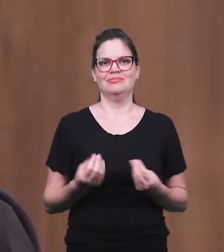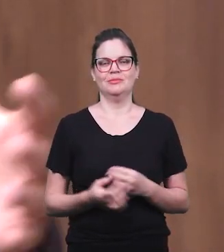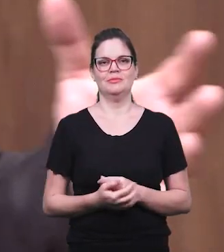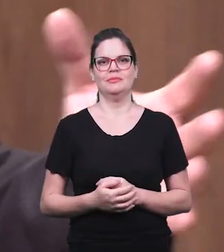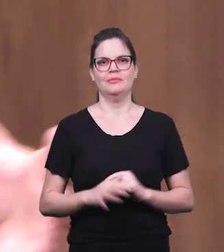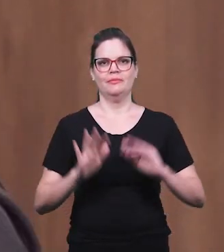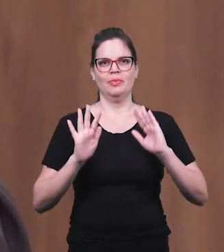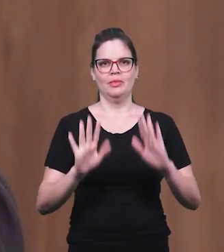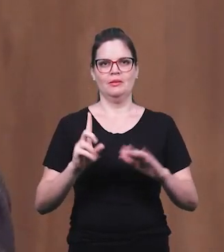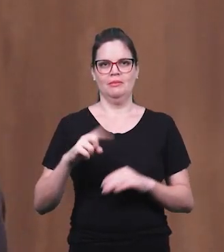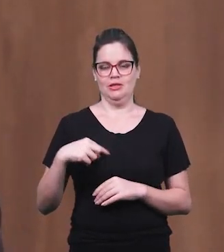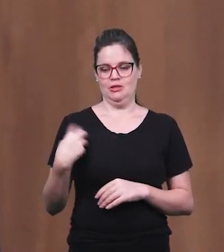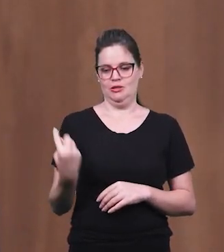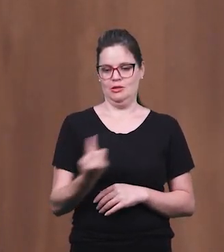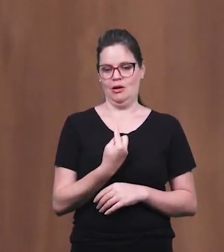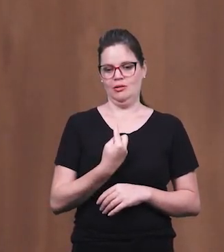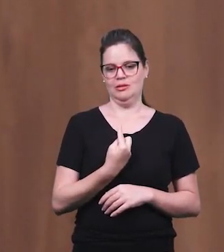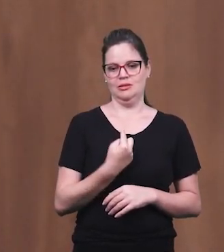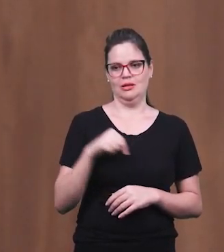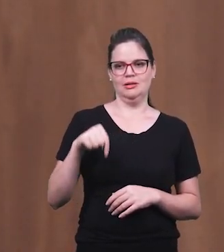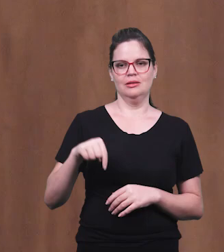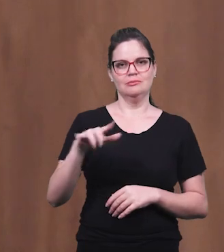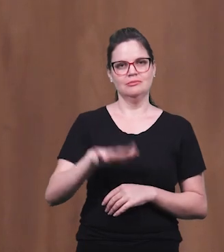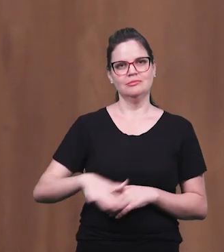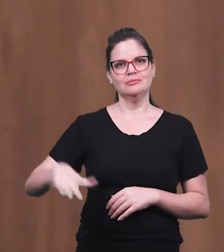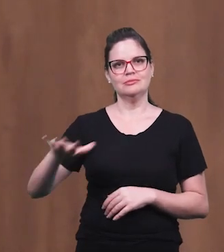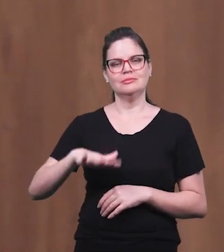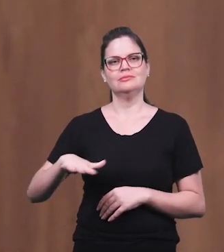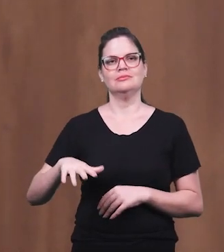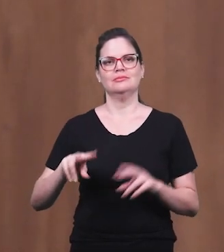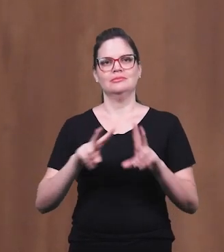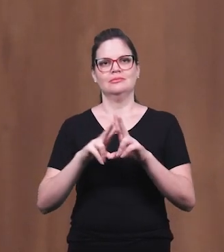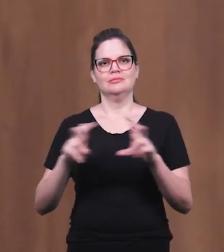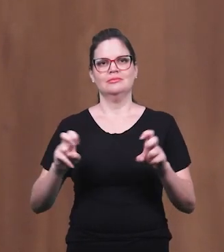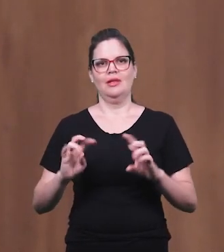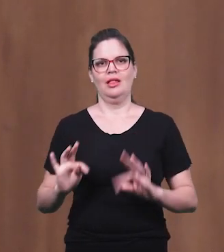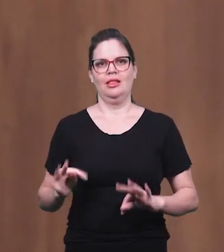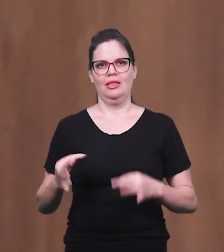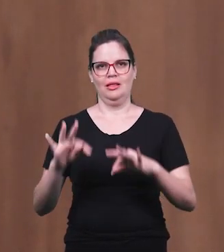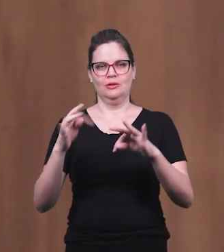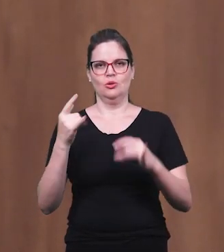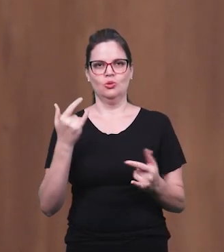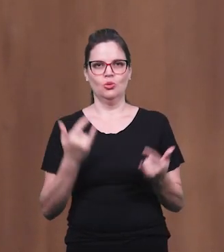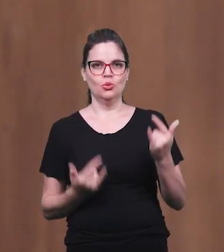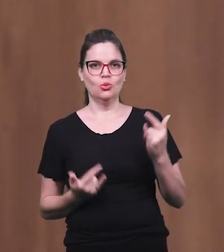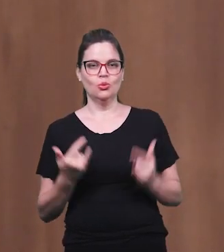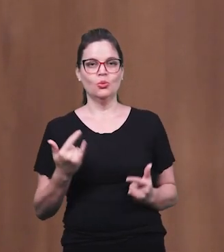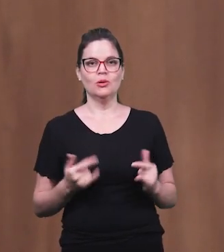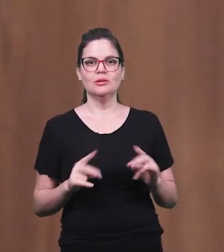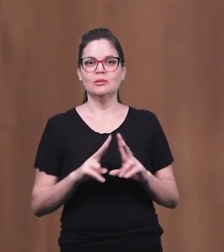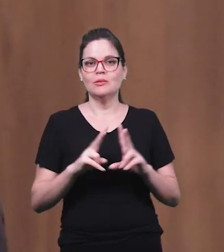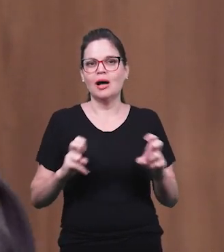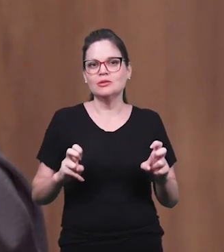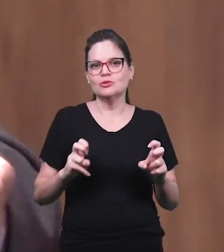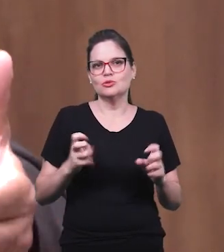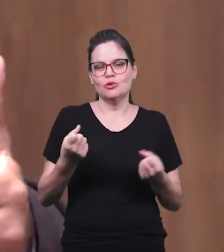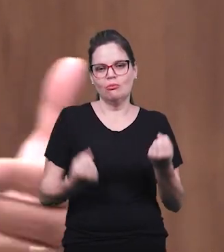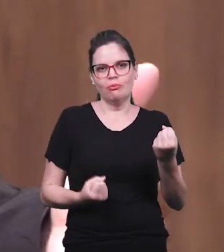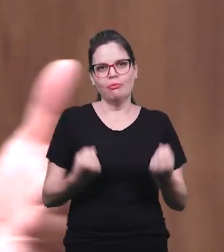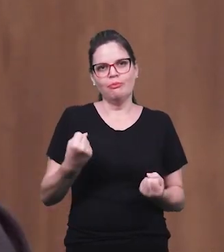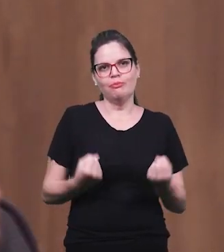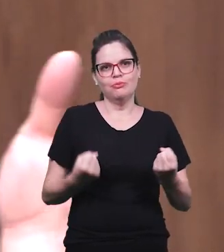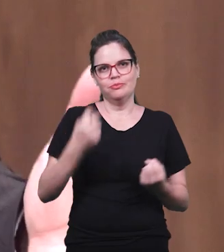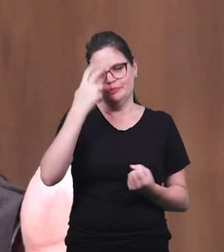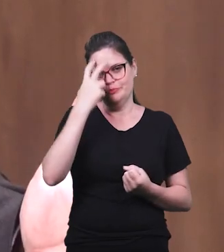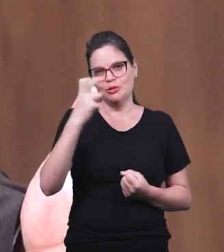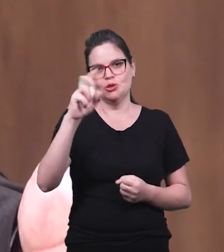Mas nós na nossa linha, né, de sistemas robotizados, veículos inteligentes, então nós mostramos